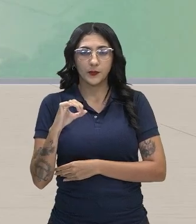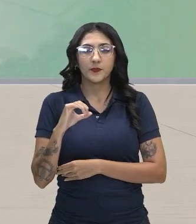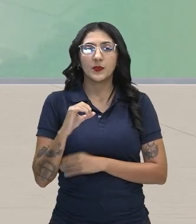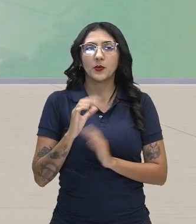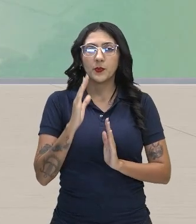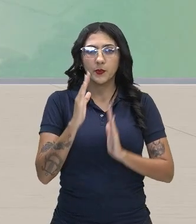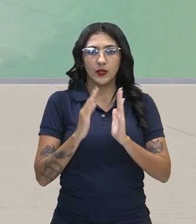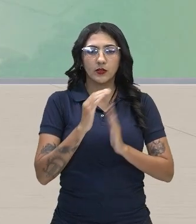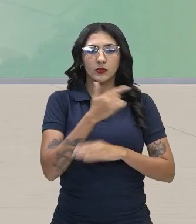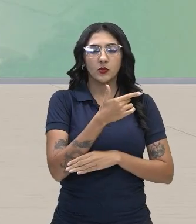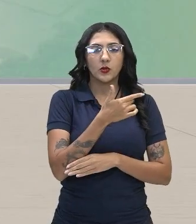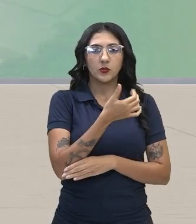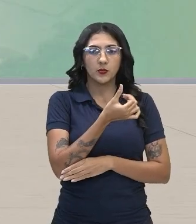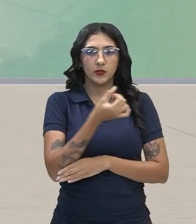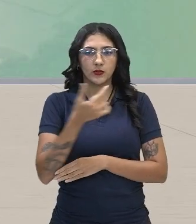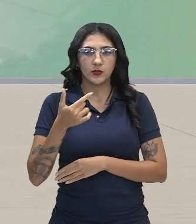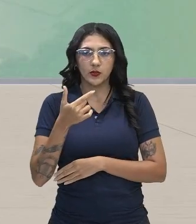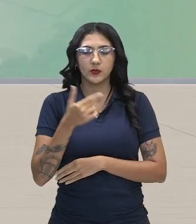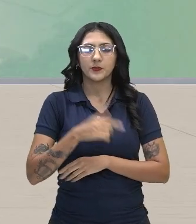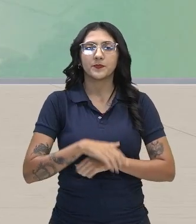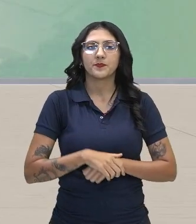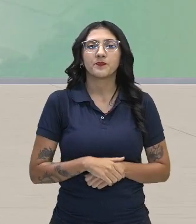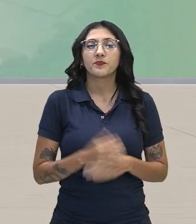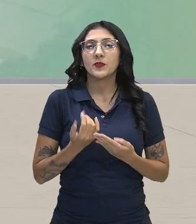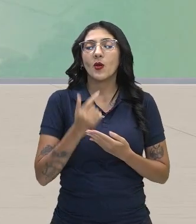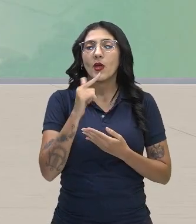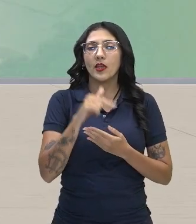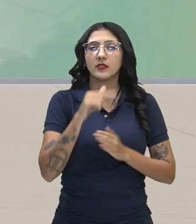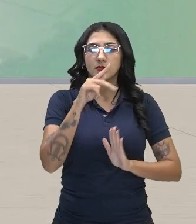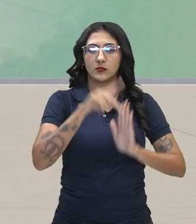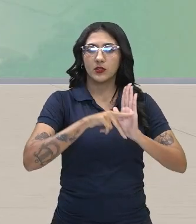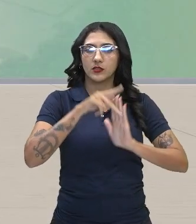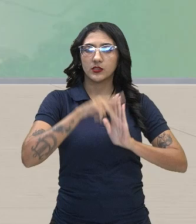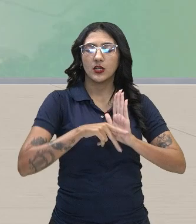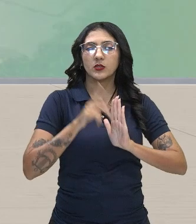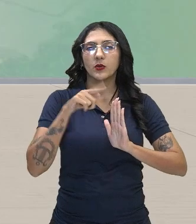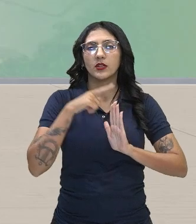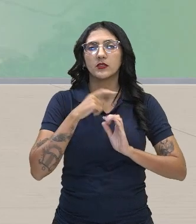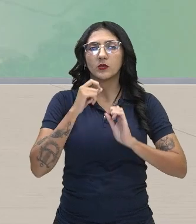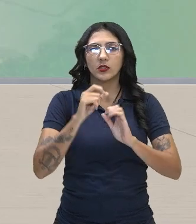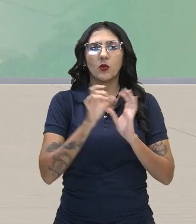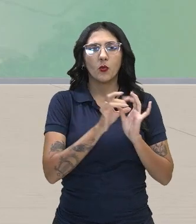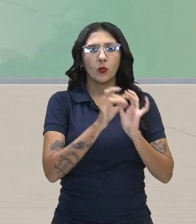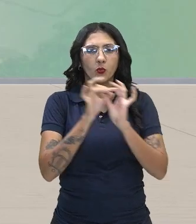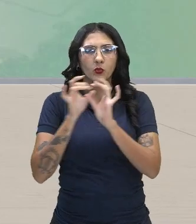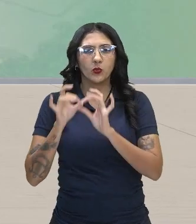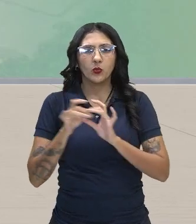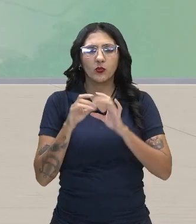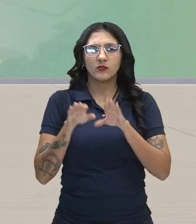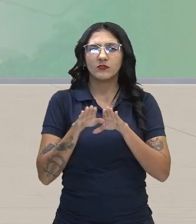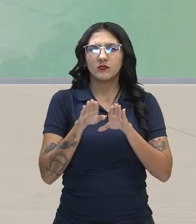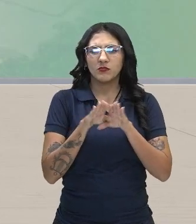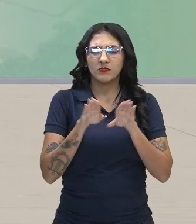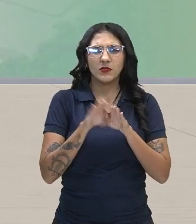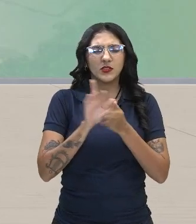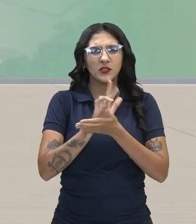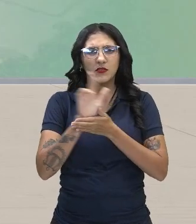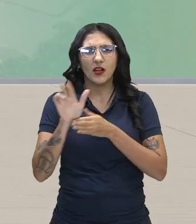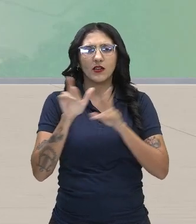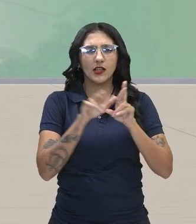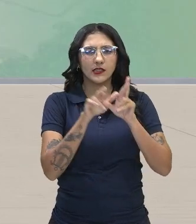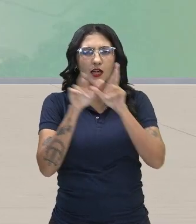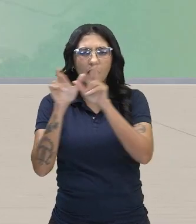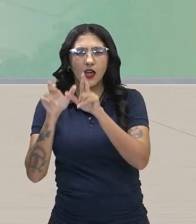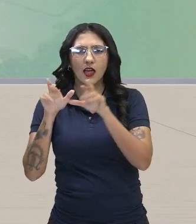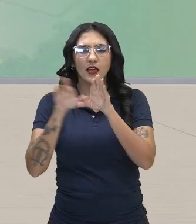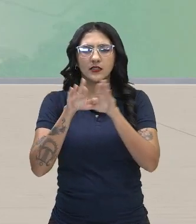em 2002. Esse projeto ele vai contar com um conjunto de radares, satélites e sensores